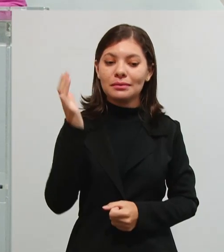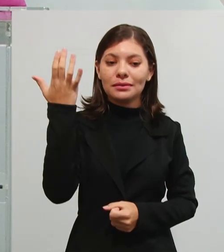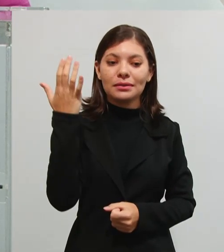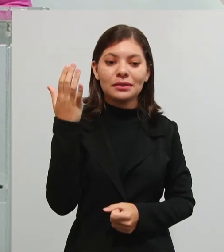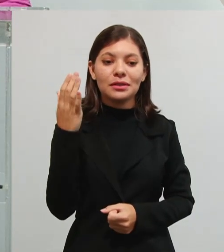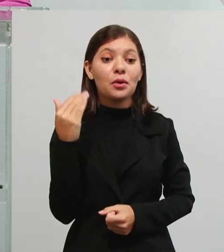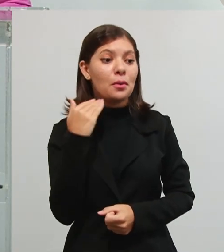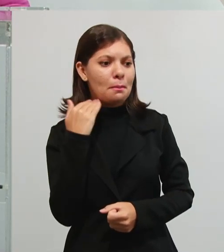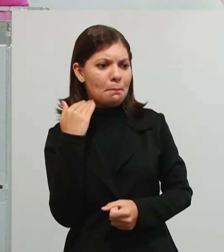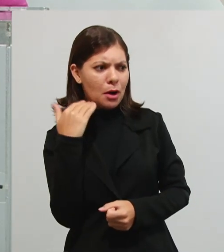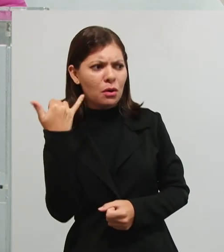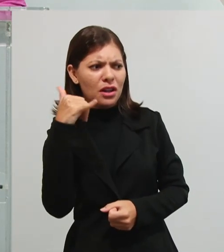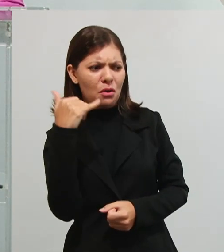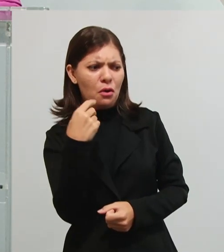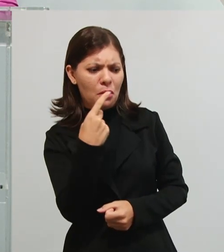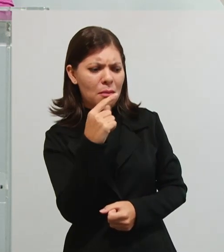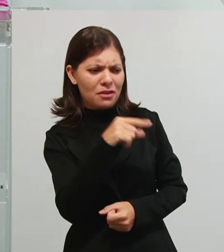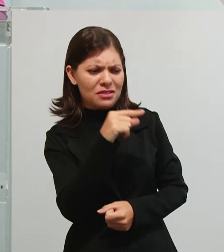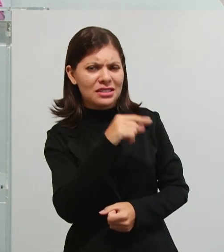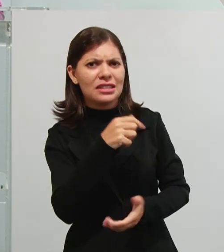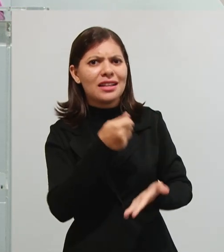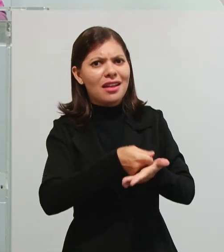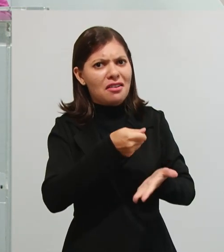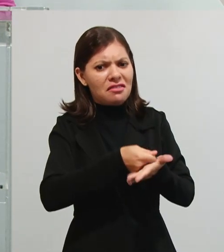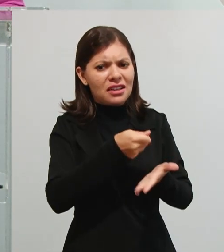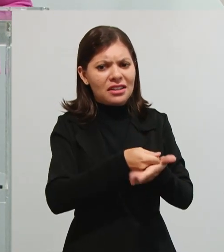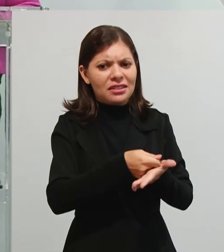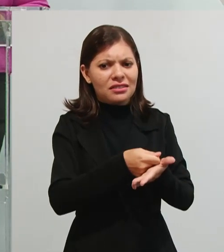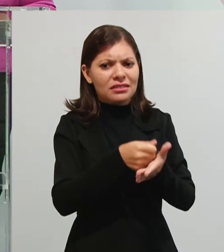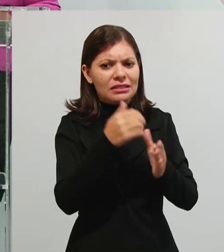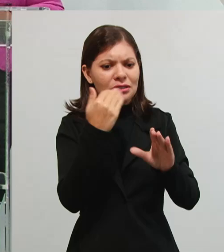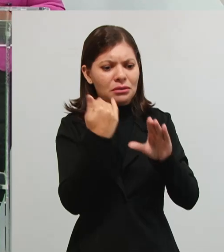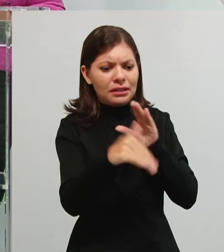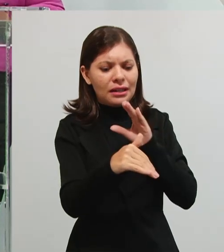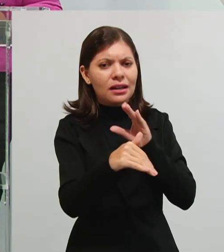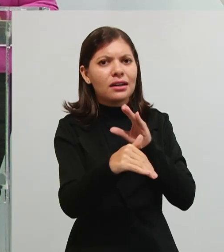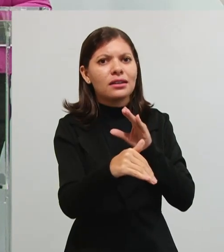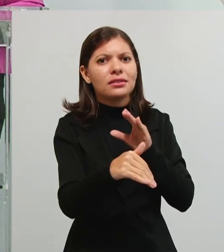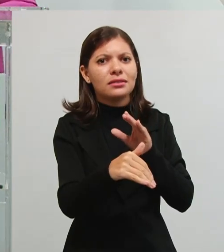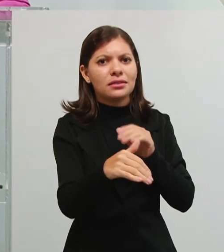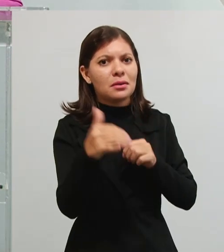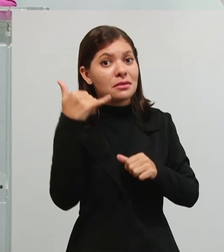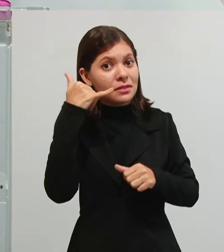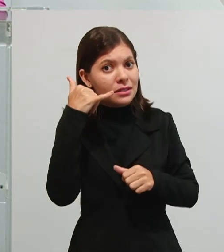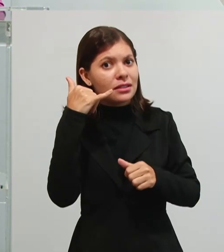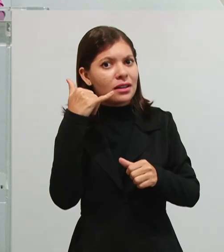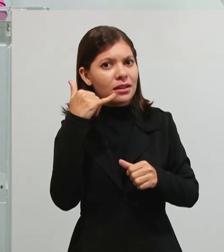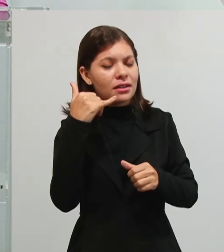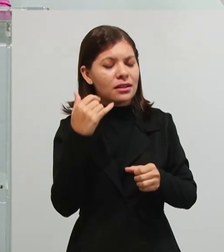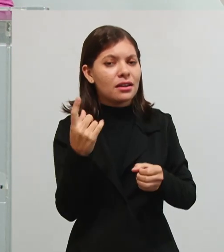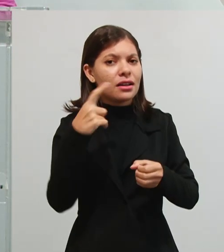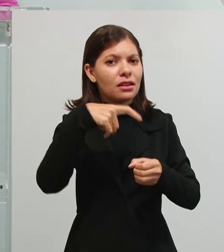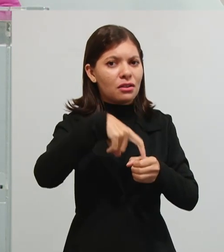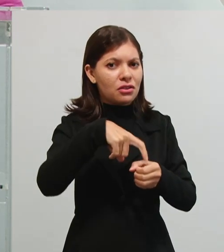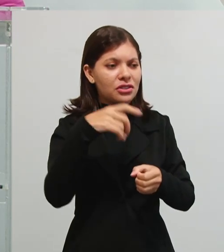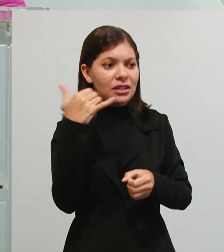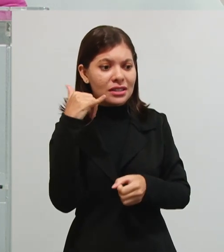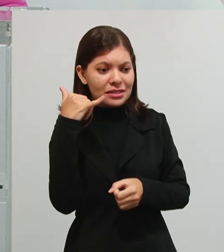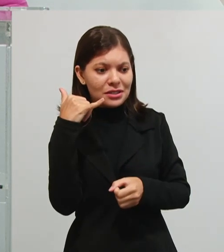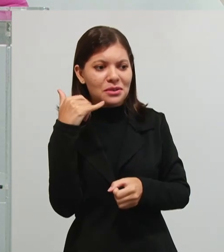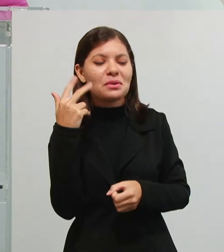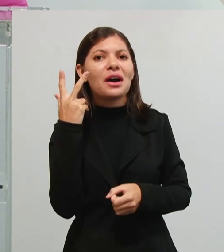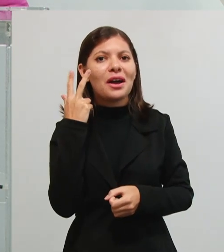Banco Bradesco ligou e disse que você está devendo, deixou aí um recadinho, né, para que você entre em contato. É ou não é